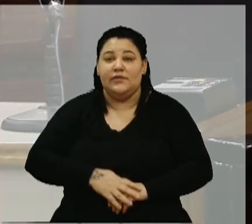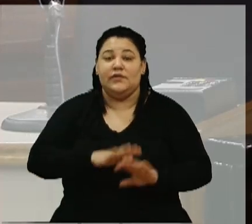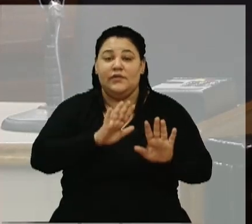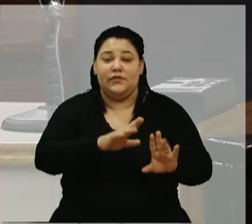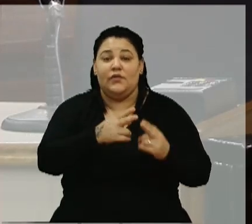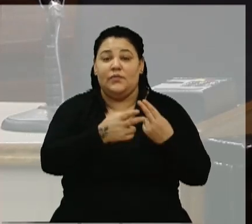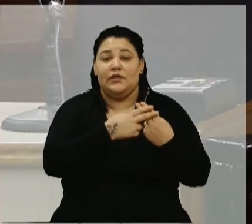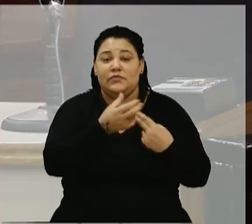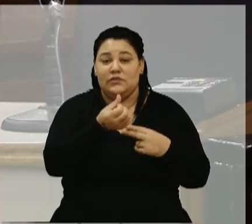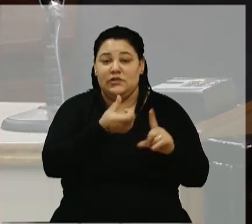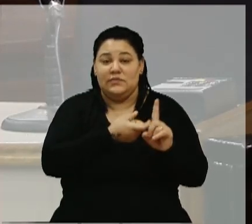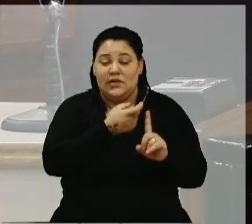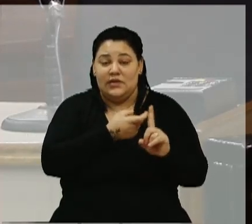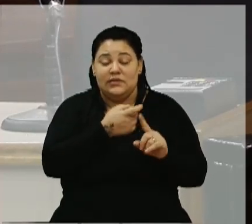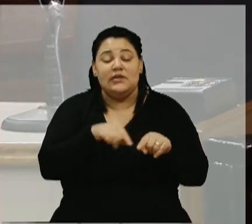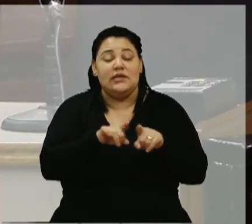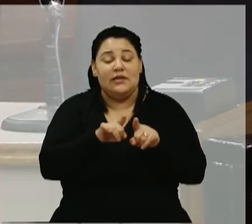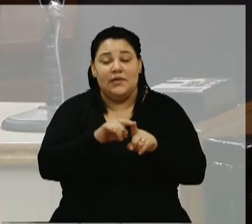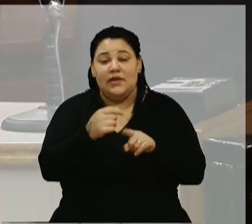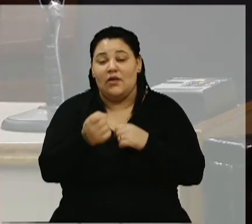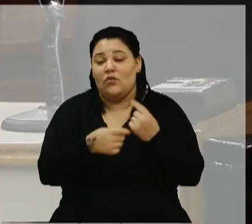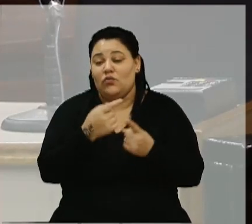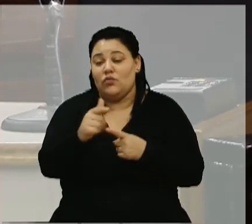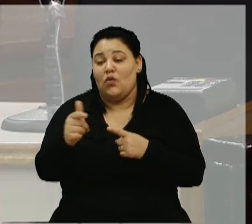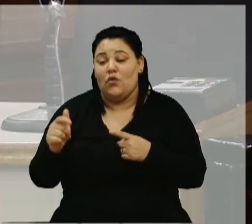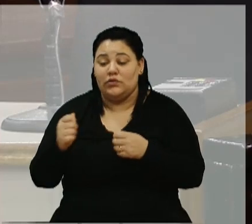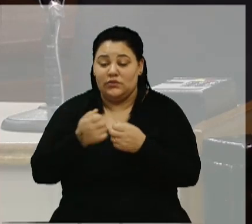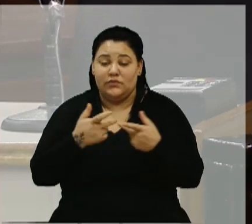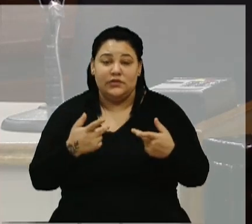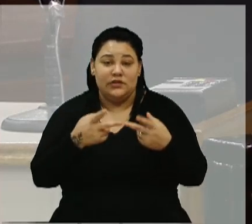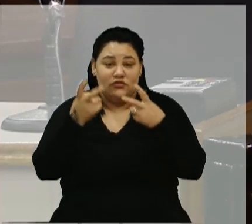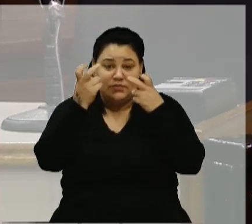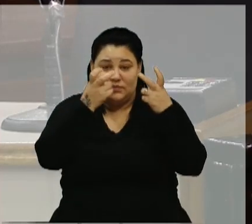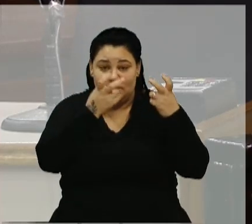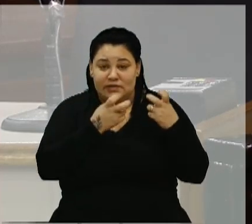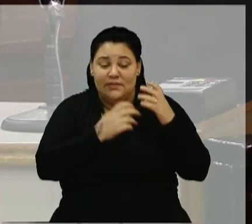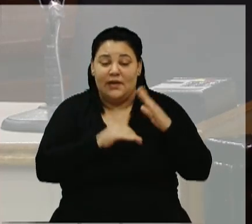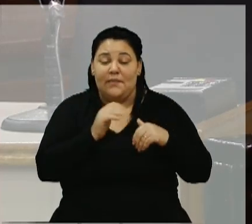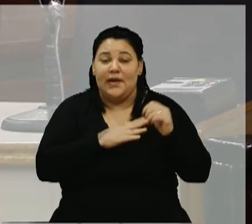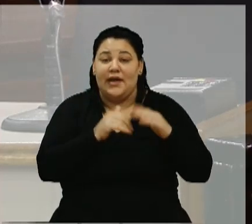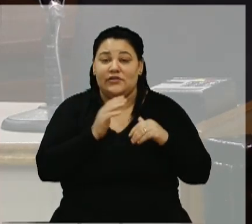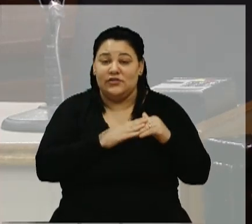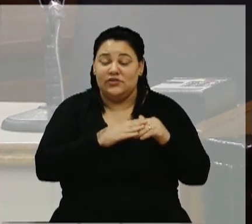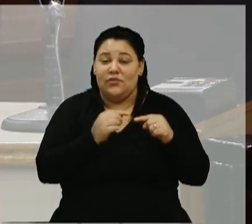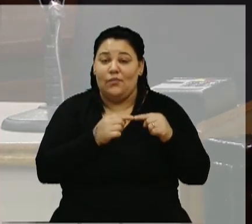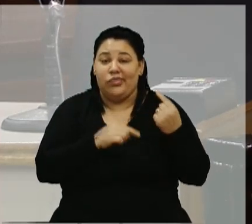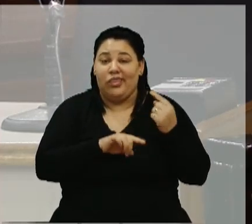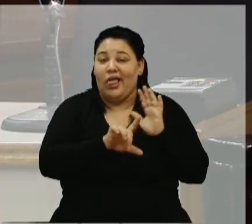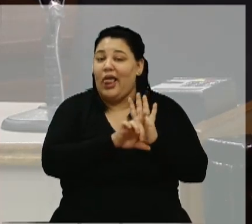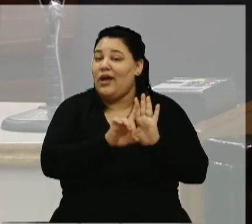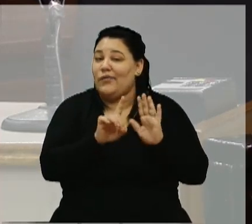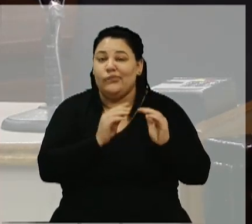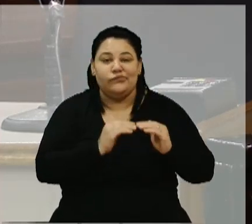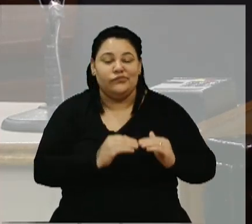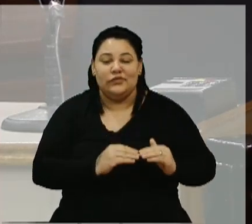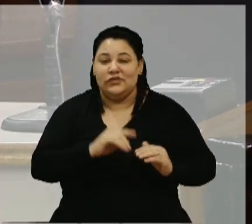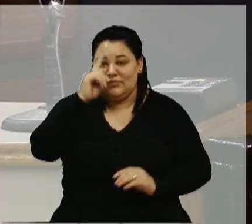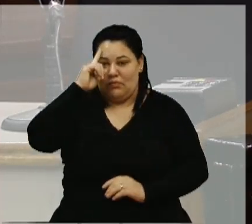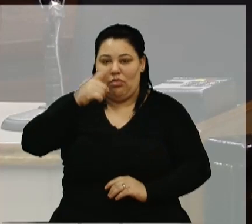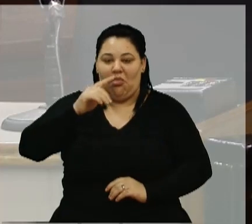meses. Além destes casos relatados, é notório o modus operandi na prática de atos ilícitos e autoritários